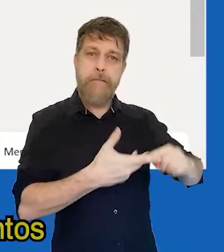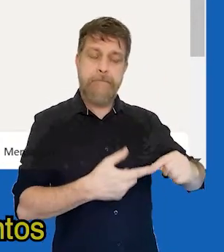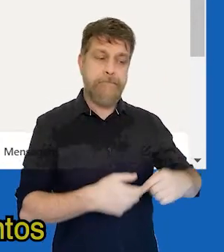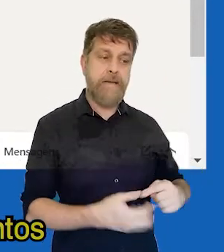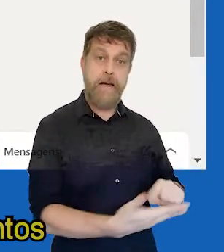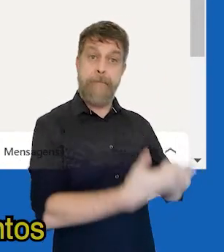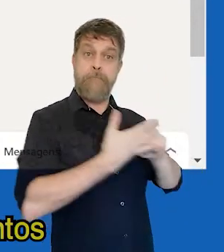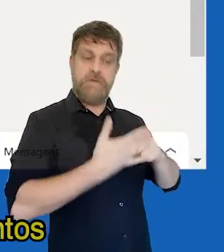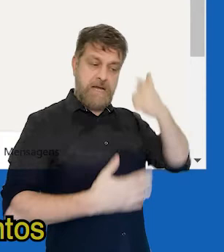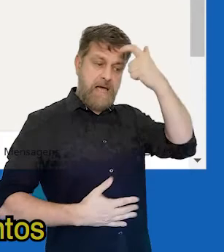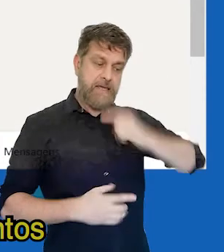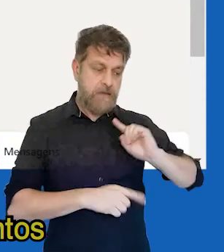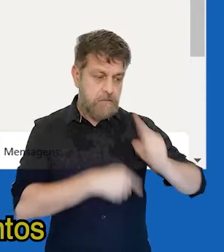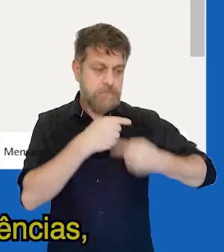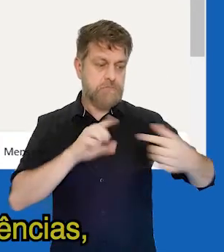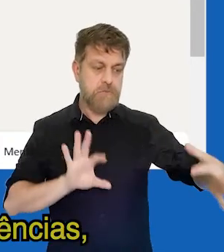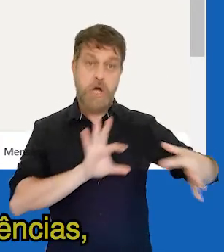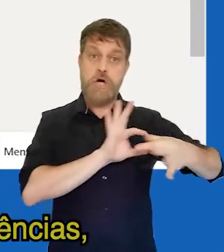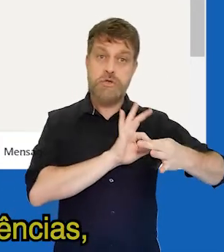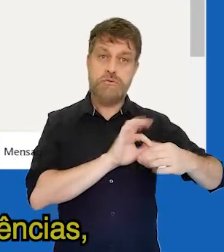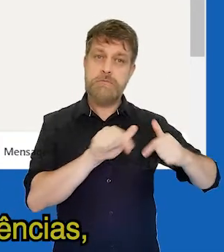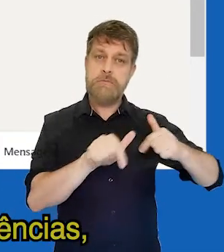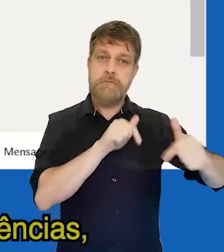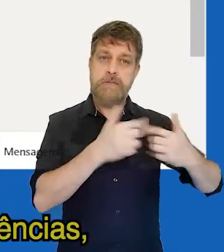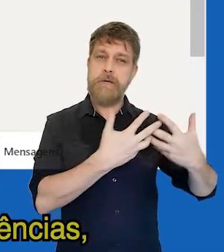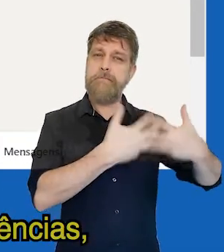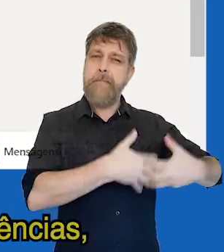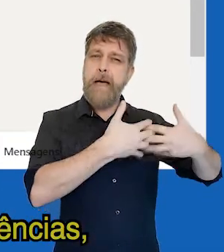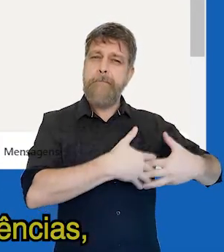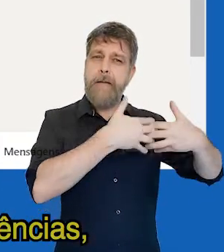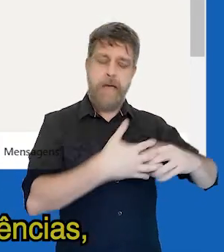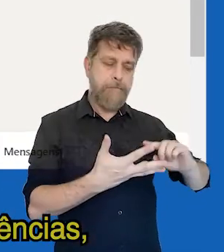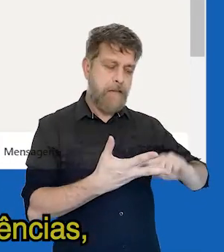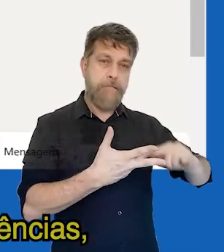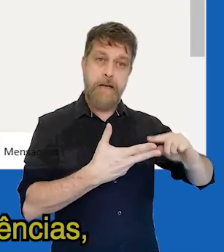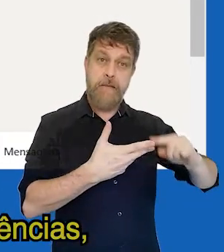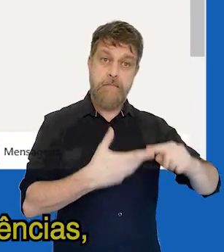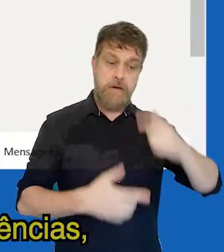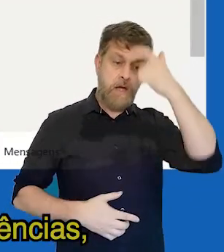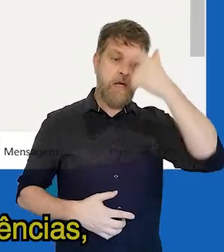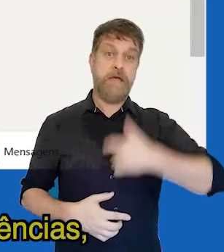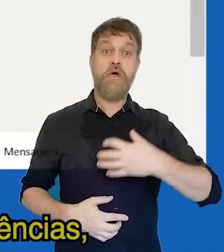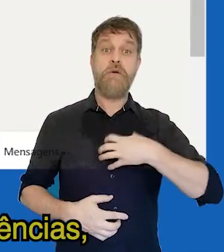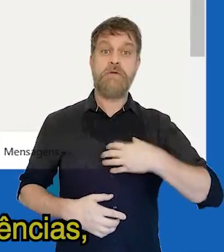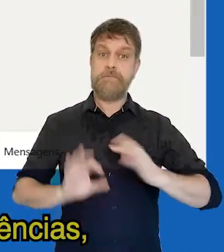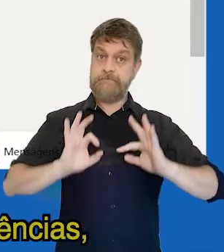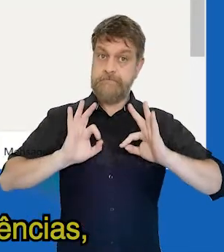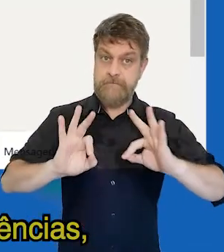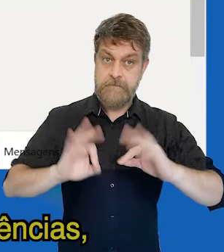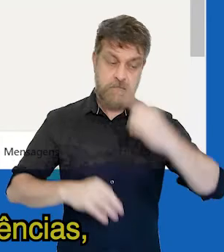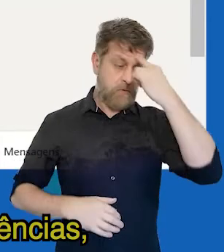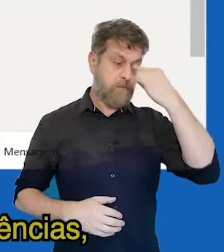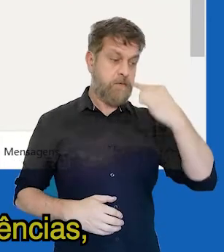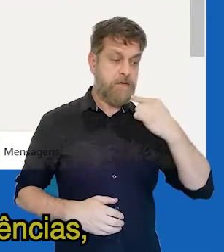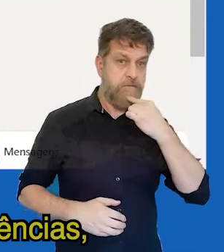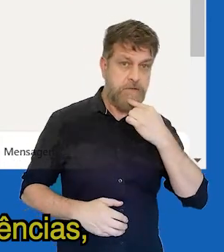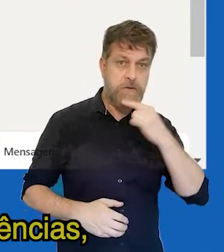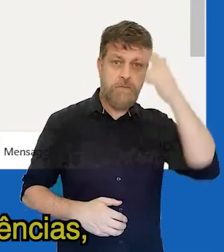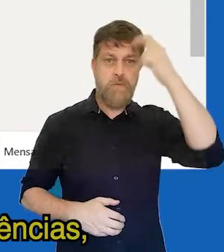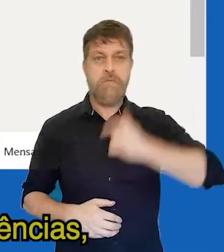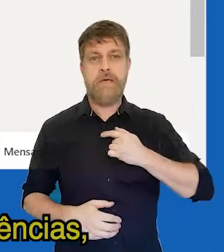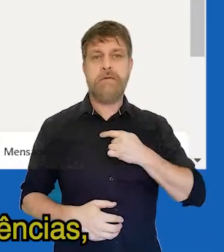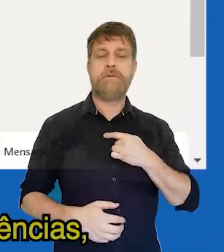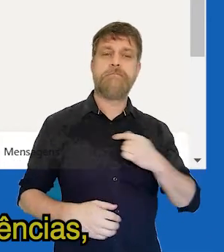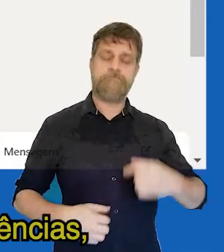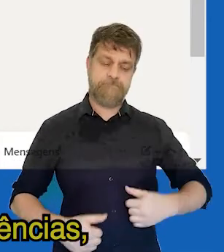os resultados que vocês alcançaram juntos e até mesmo Quais são os pontos positivos que você tem quanto no seu perfil né quais